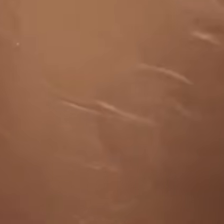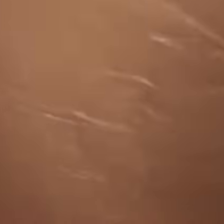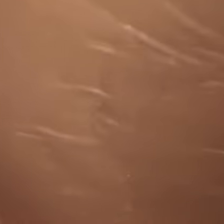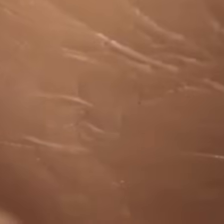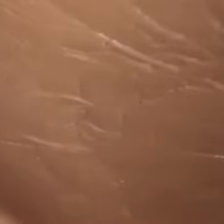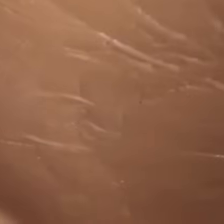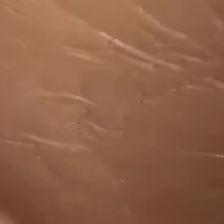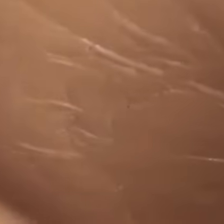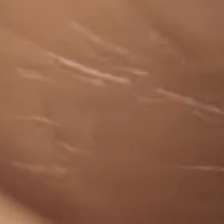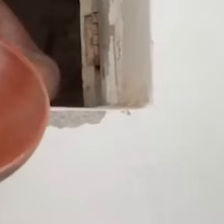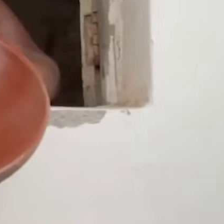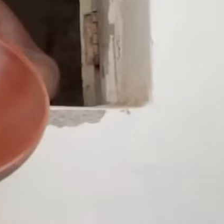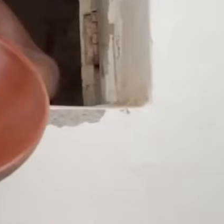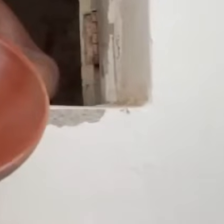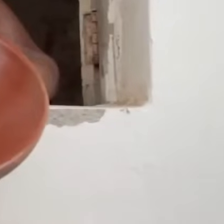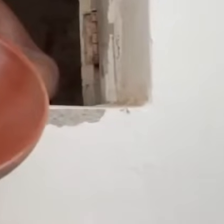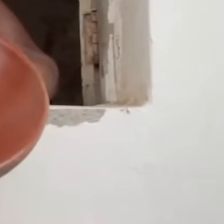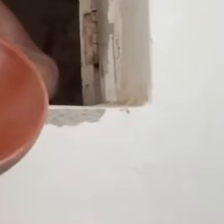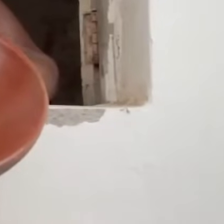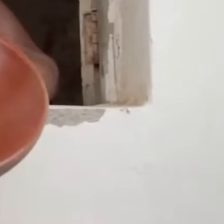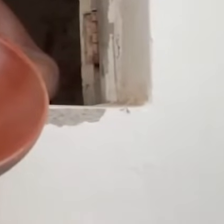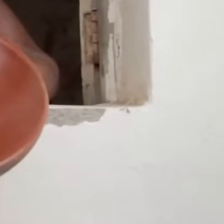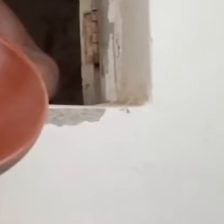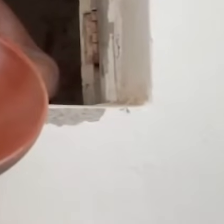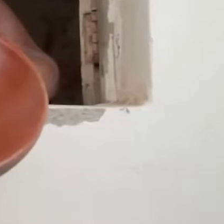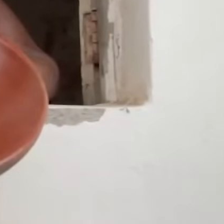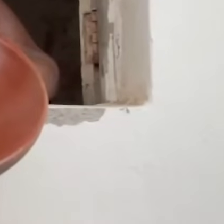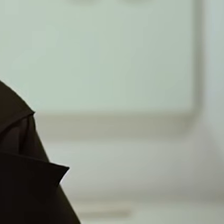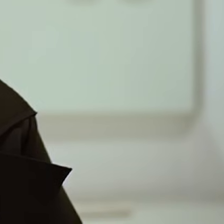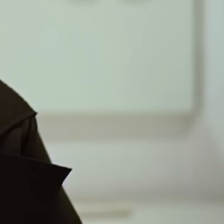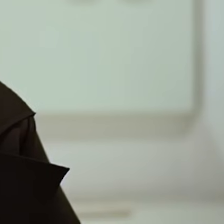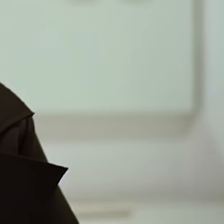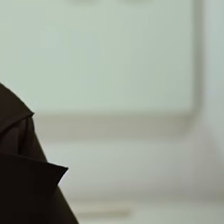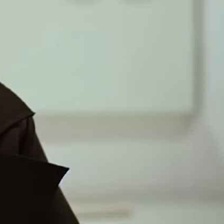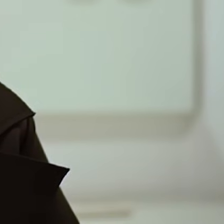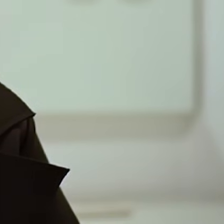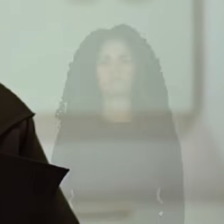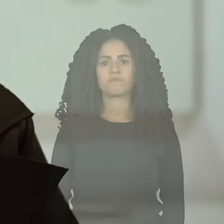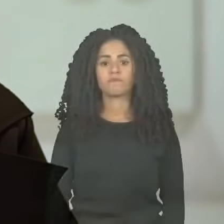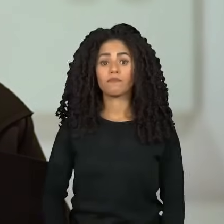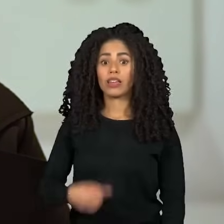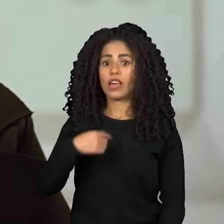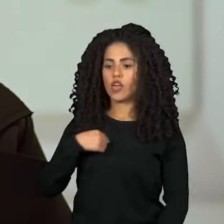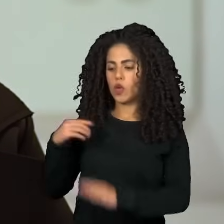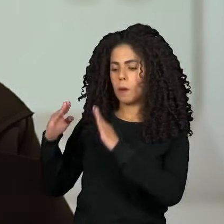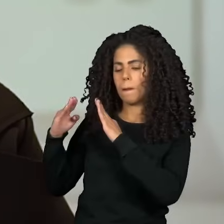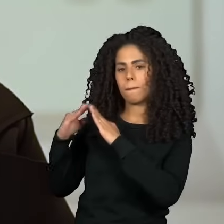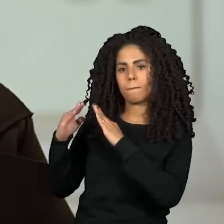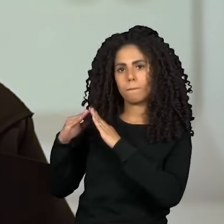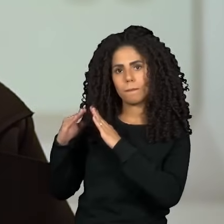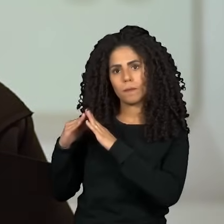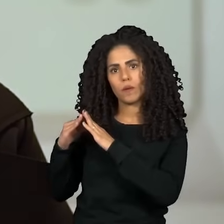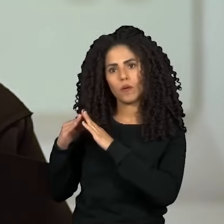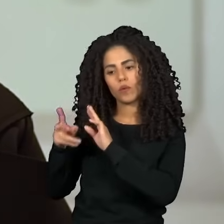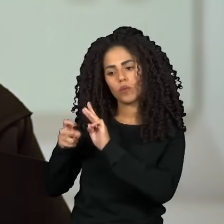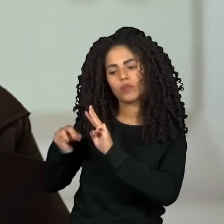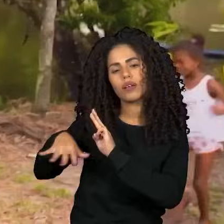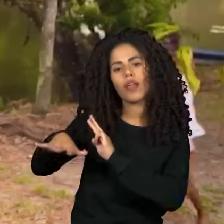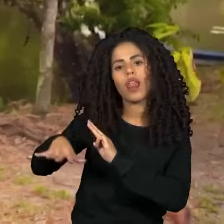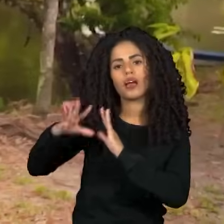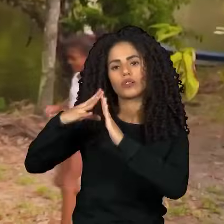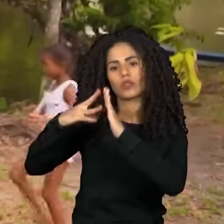suspira uma substância sustentada por um sopro divino. Vim da comunidade de Santa Luzia do Moranum,